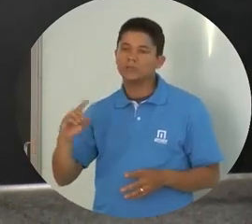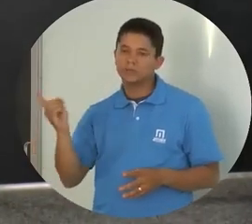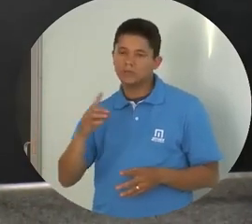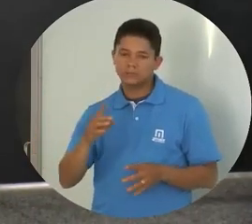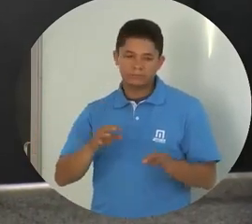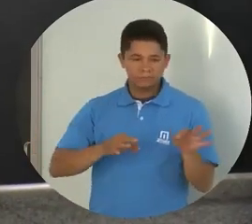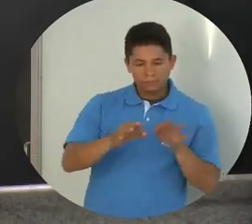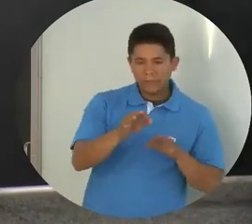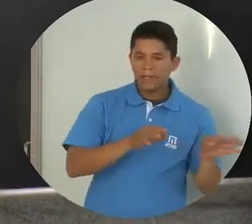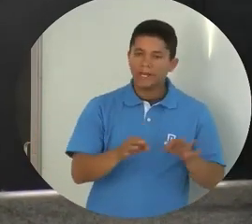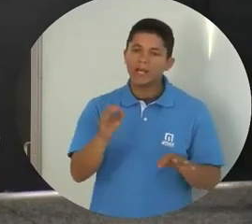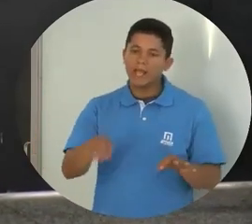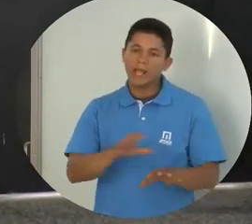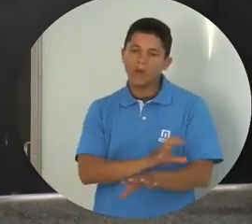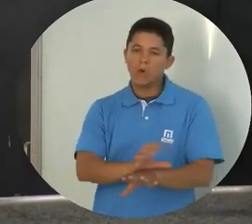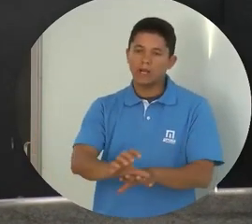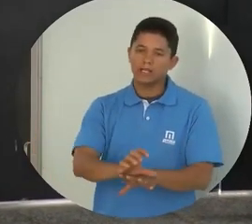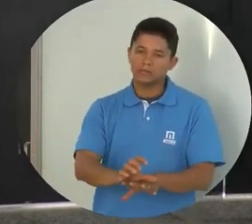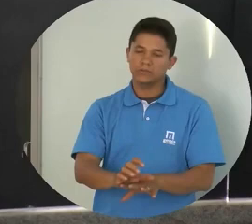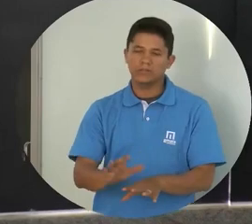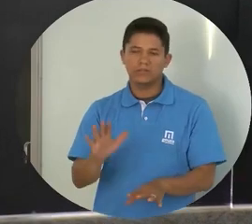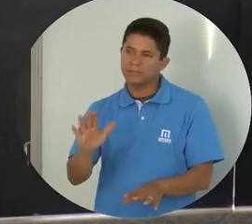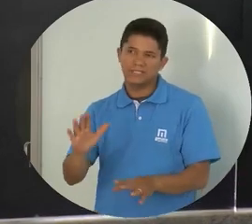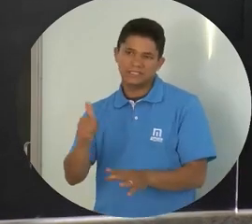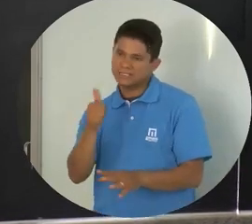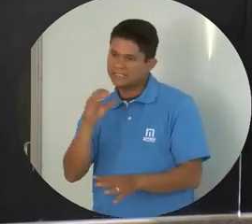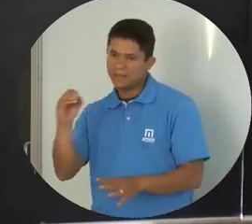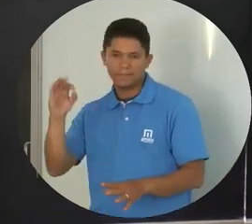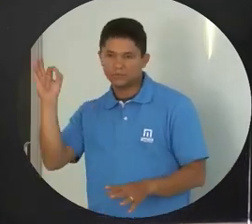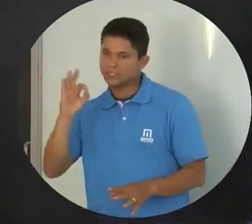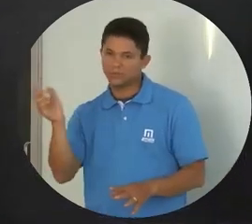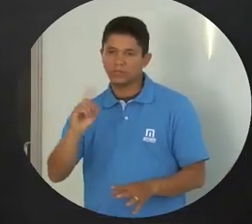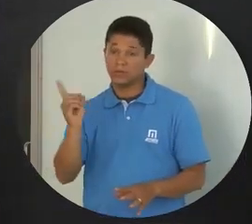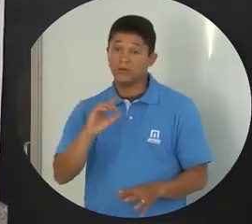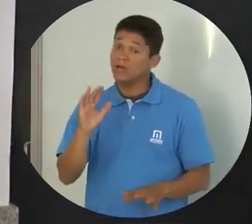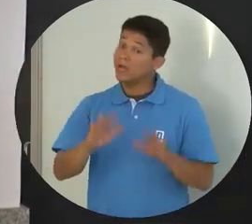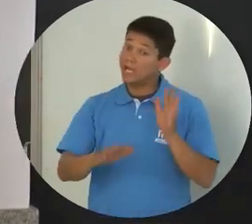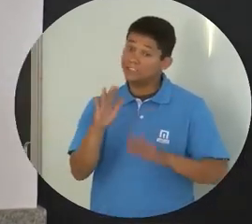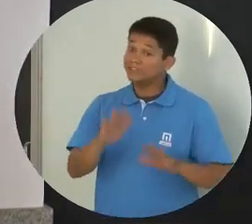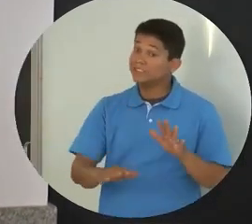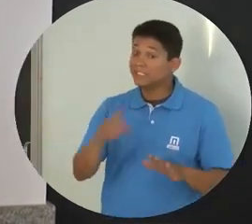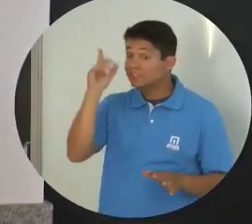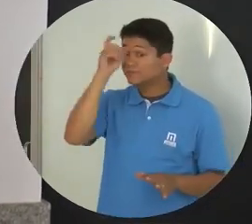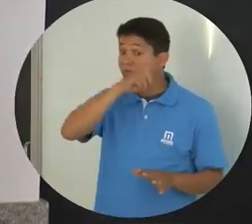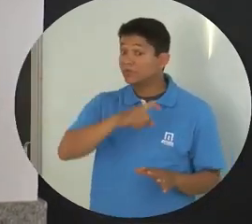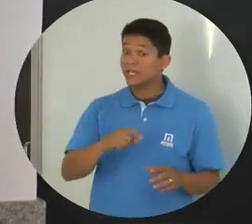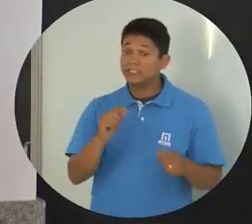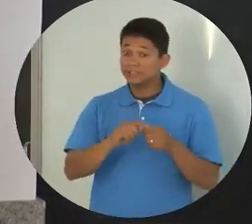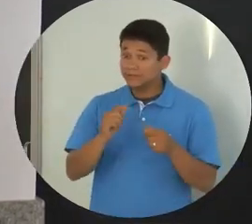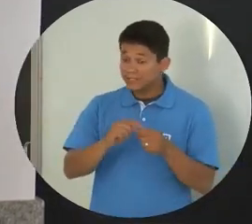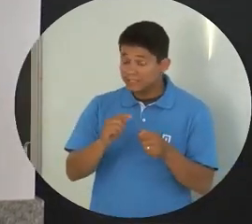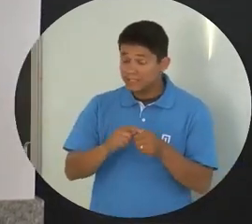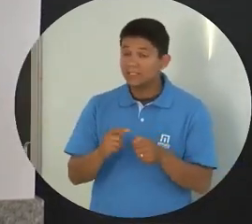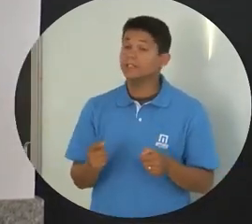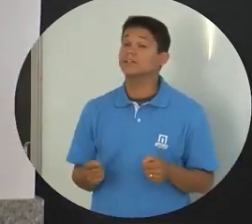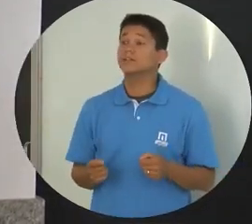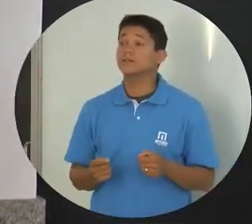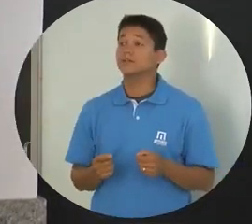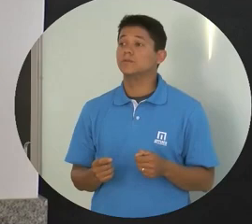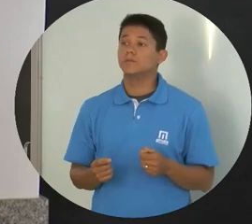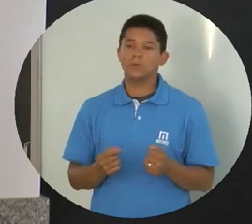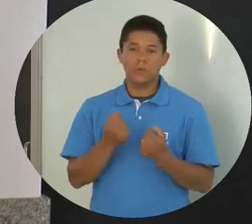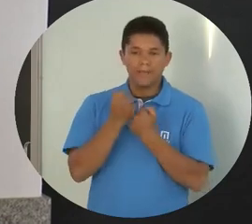direção. Mas não significa que é 100%. Há situações em que a dificuldade de executar, né,